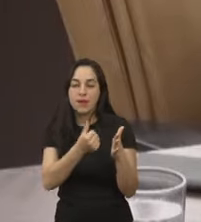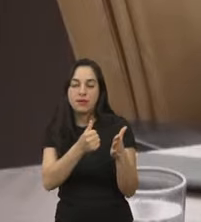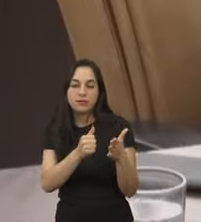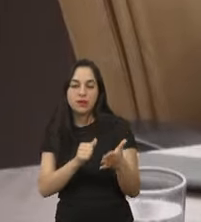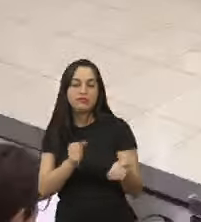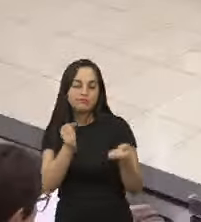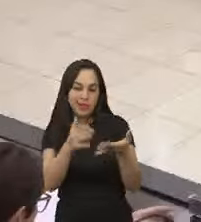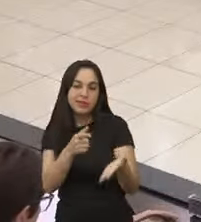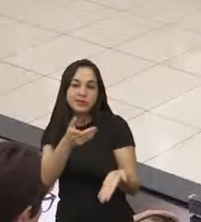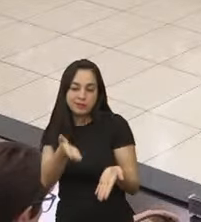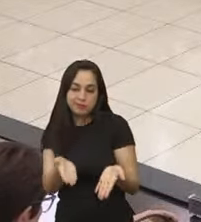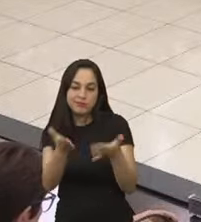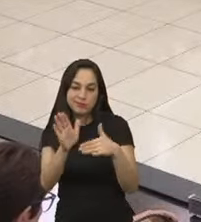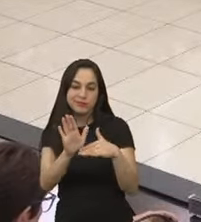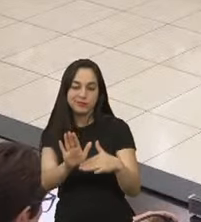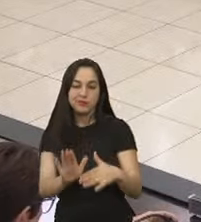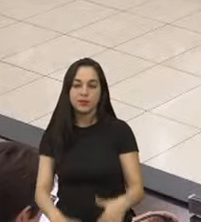isso.